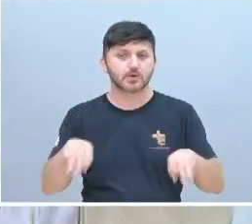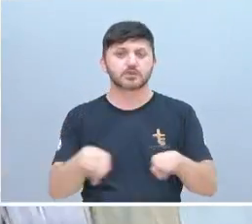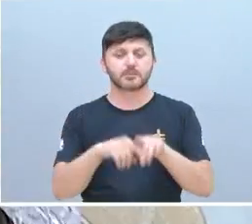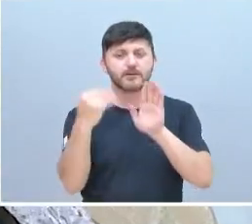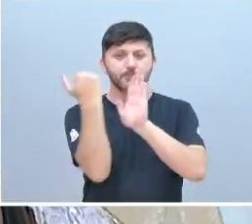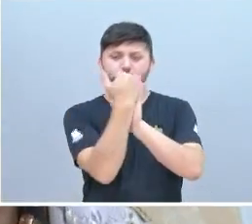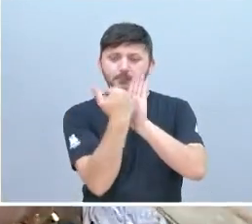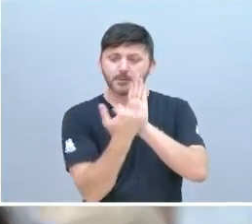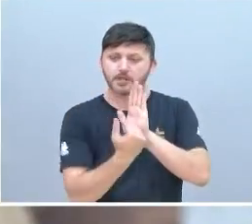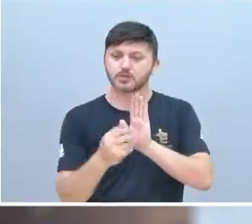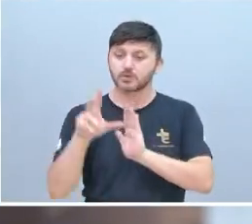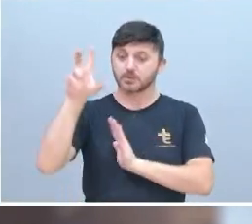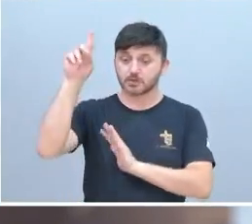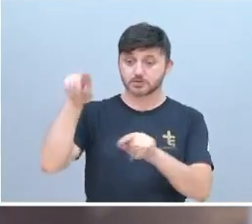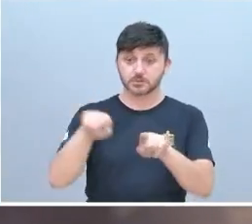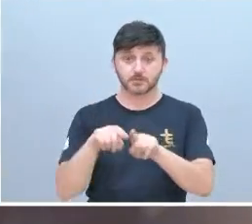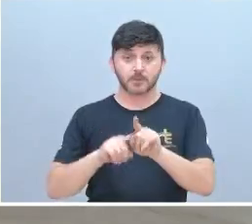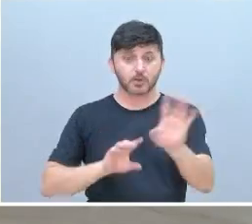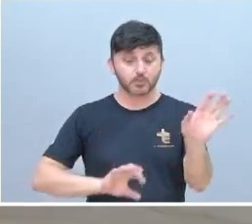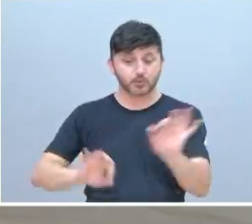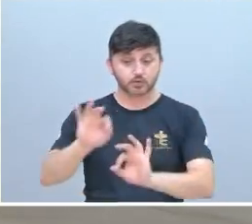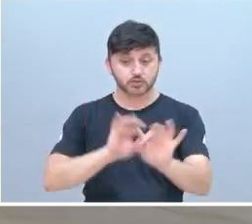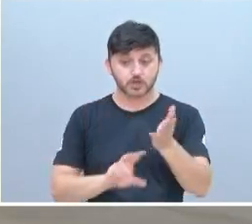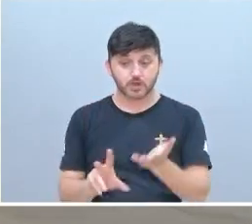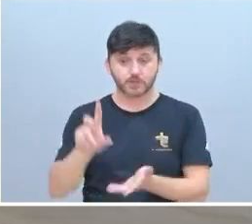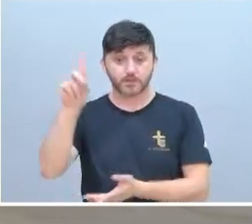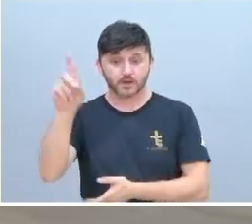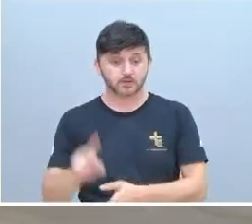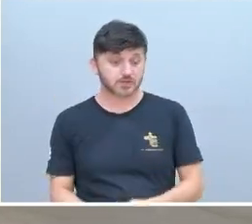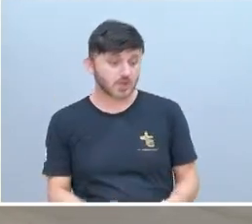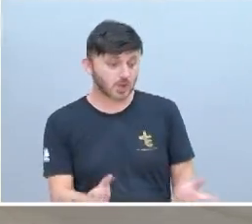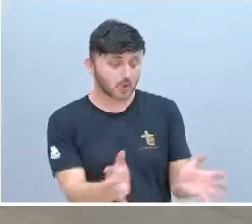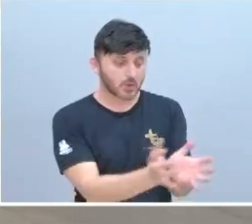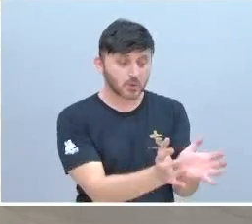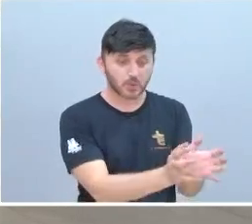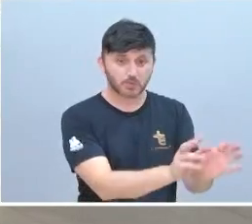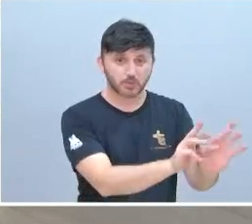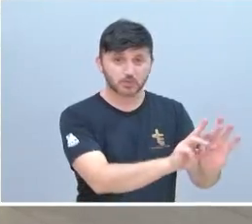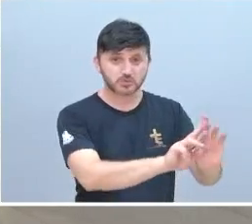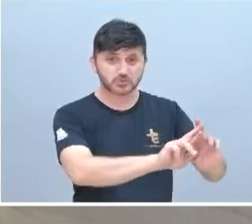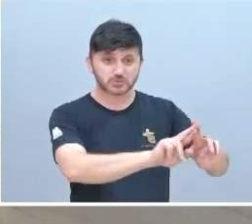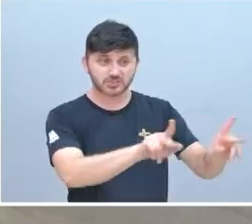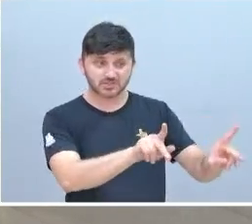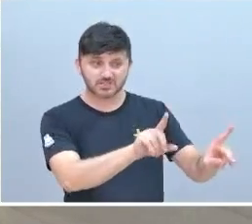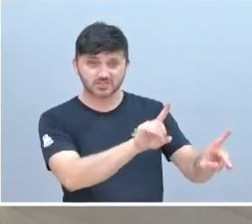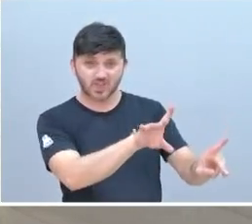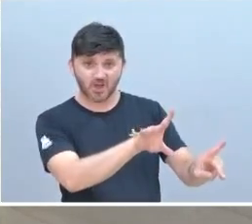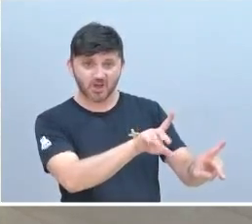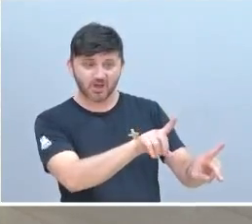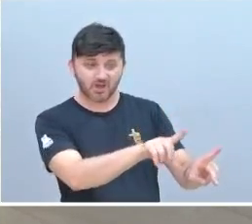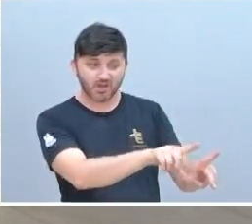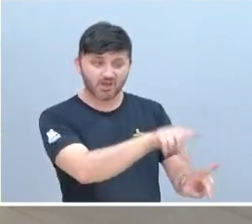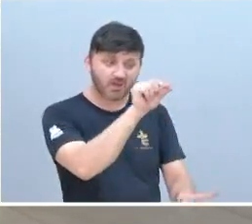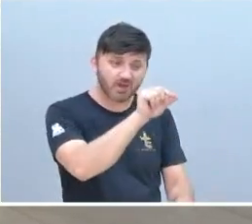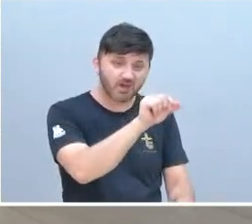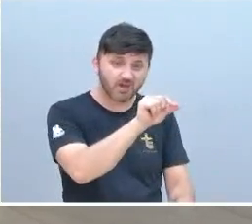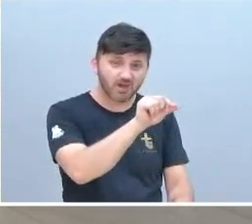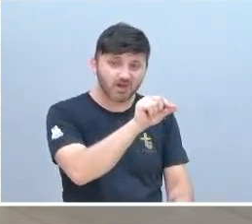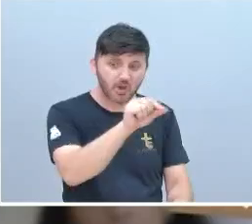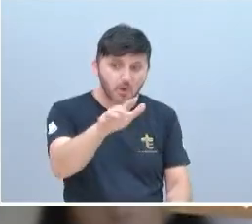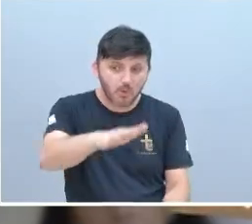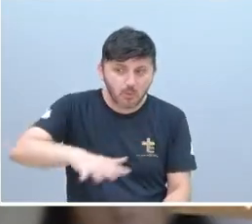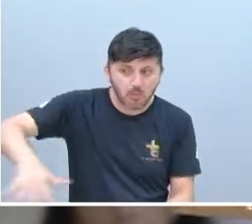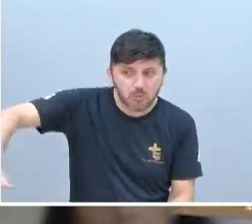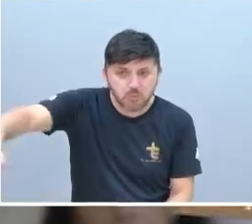o projeto de nosso Senhor, não era para uma pequena raça escolhida, seja de Israel, seja